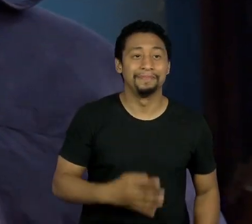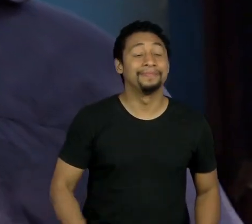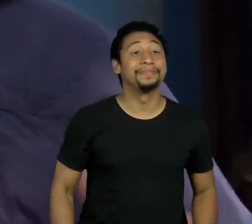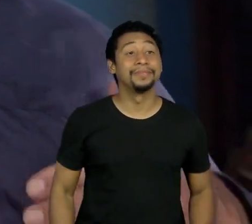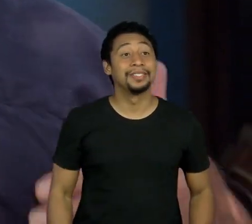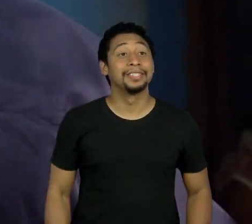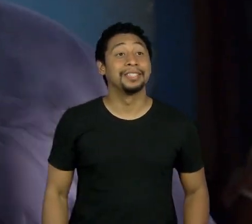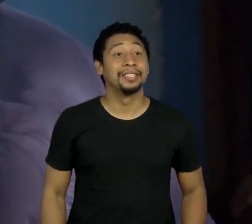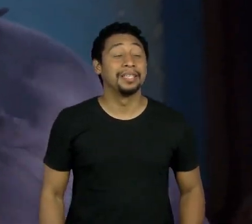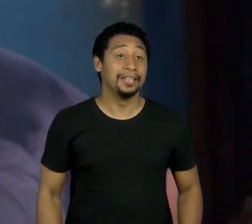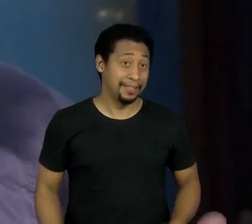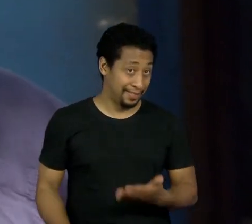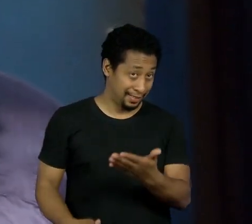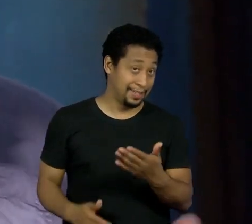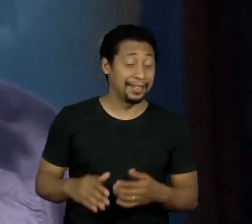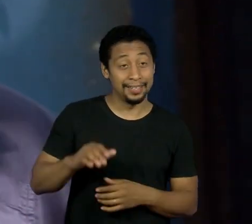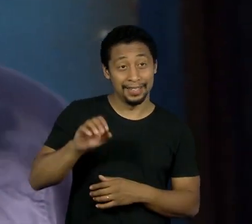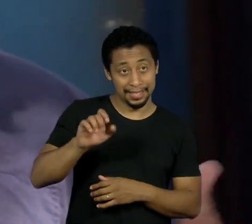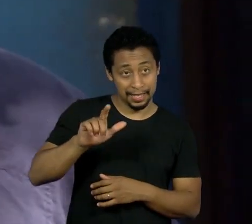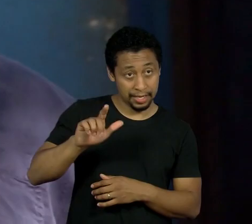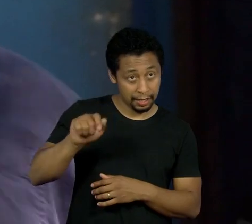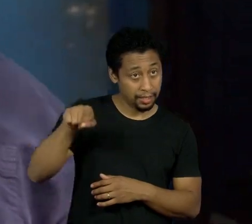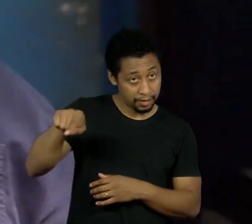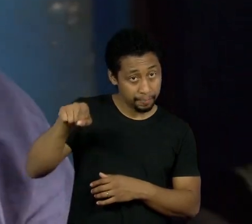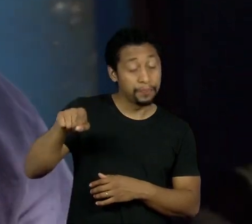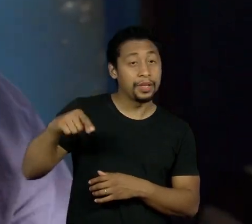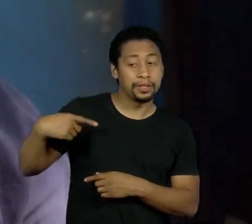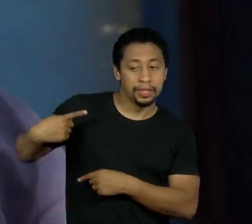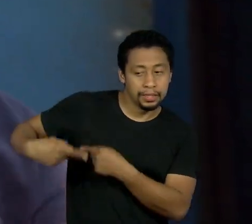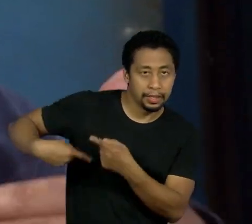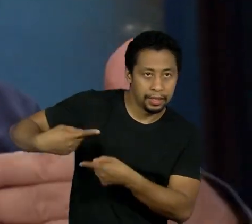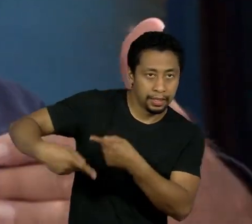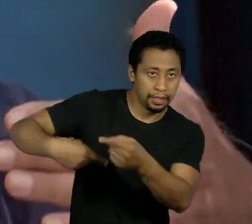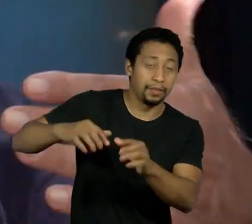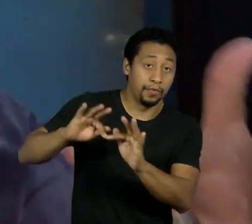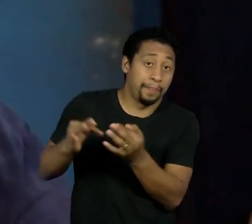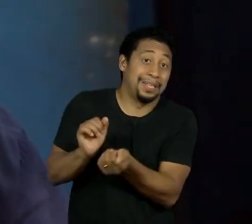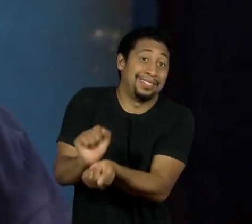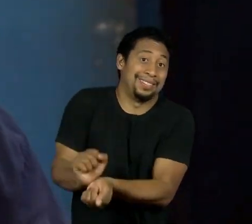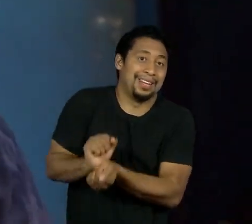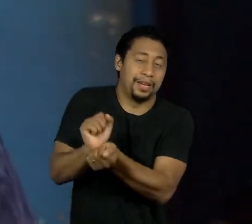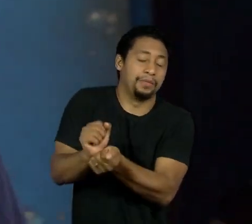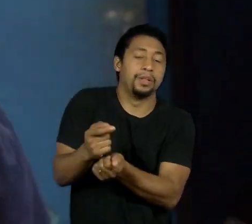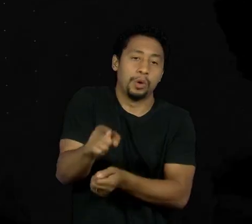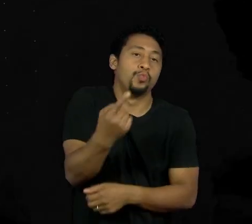seja a única descendente viva de um escravizado. Porque quando a Dona Helena